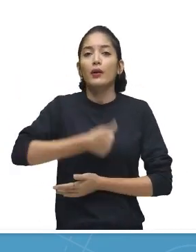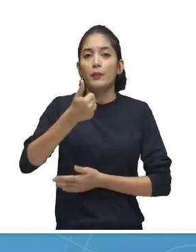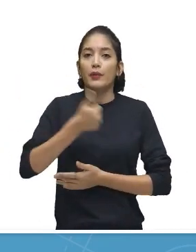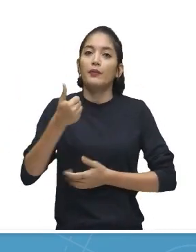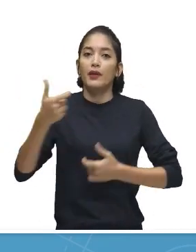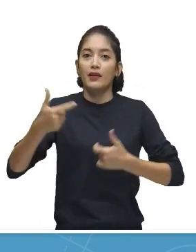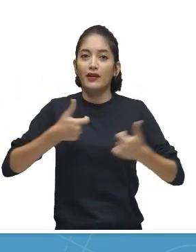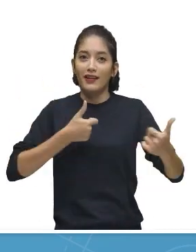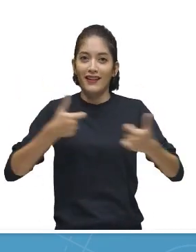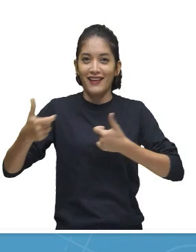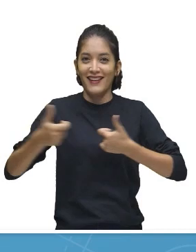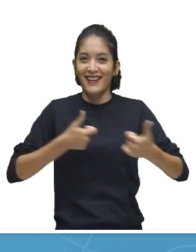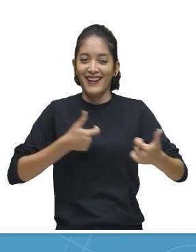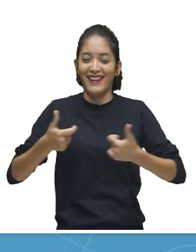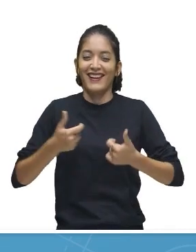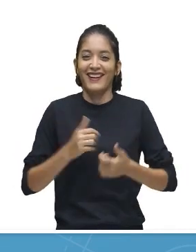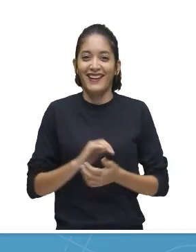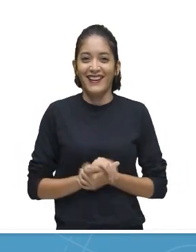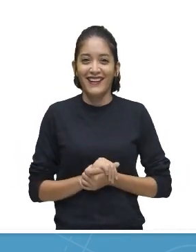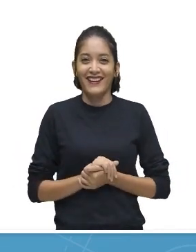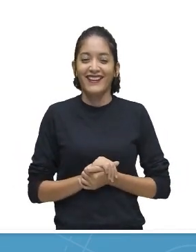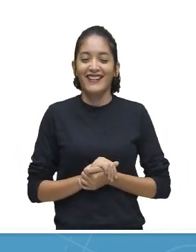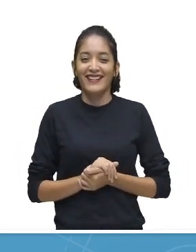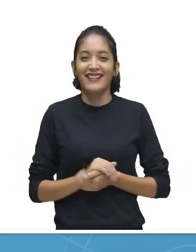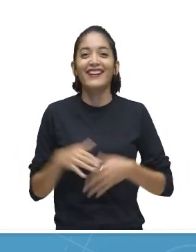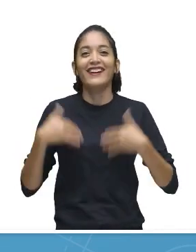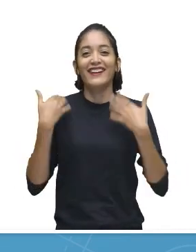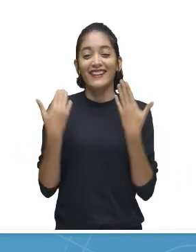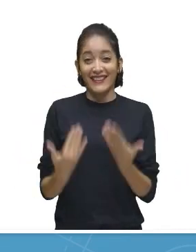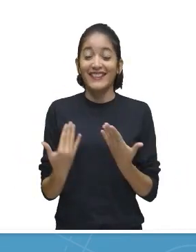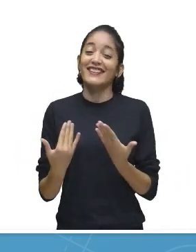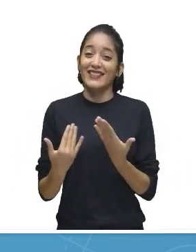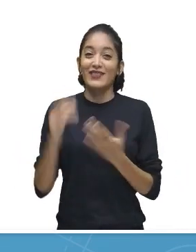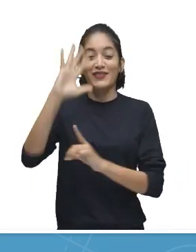Então, os artistas